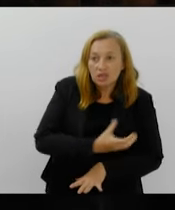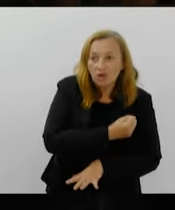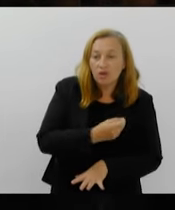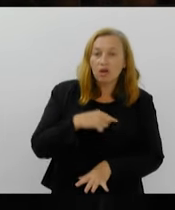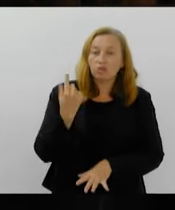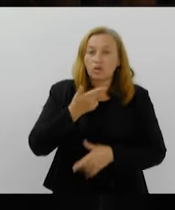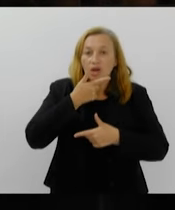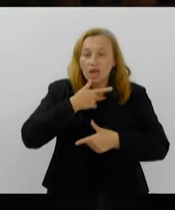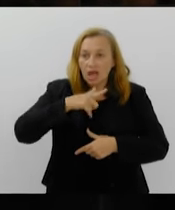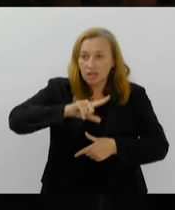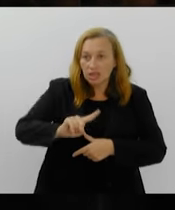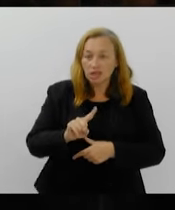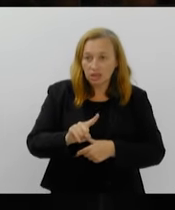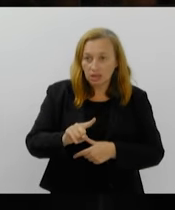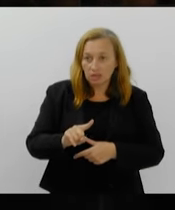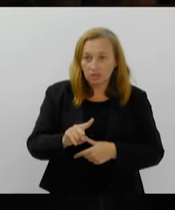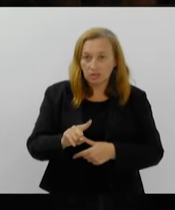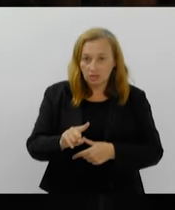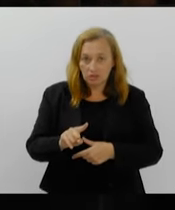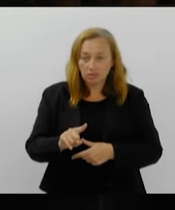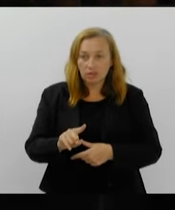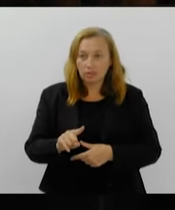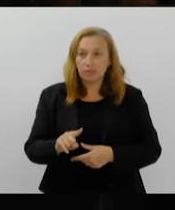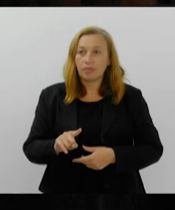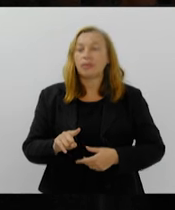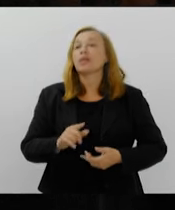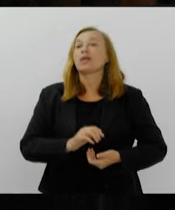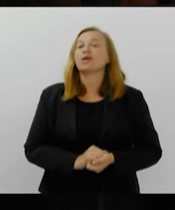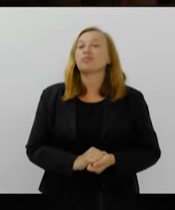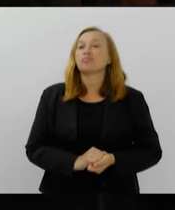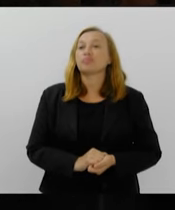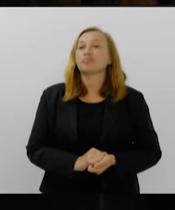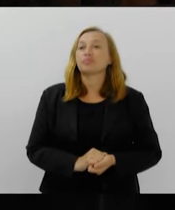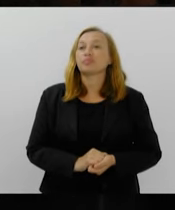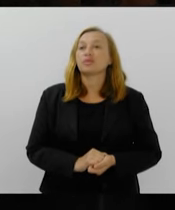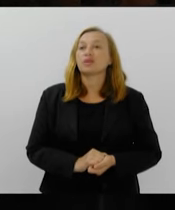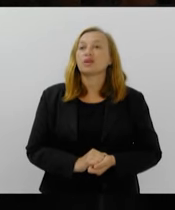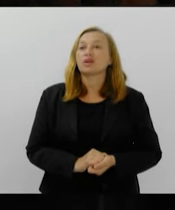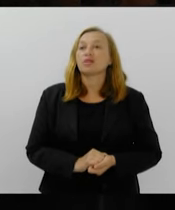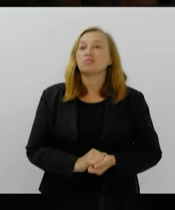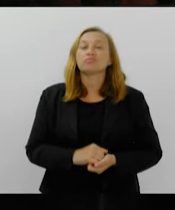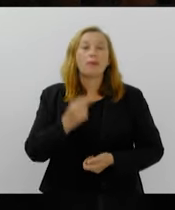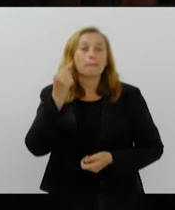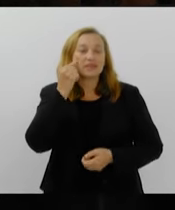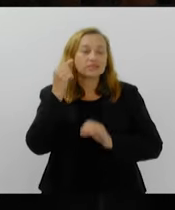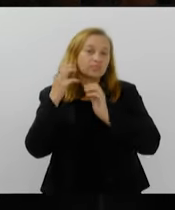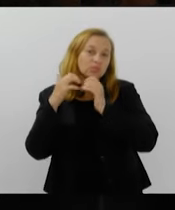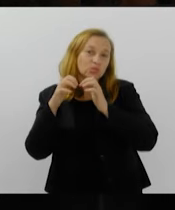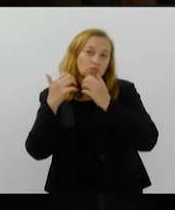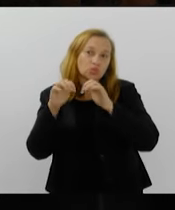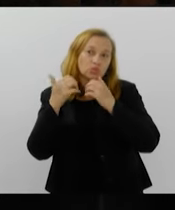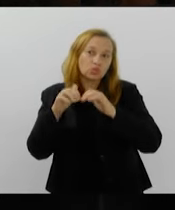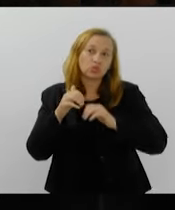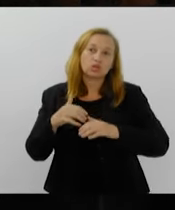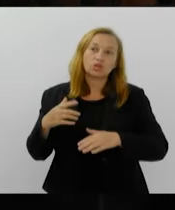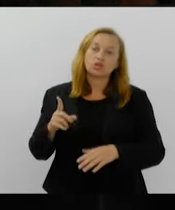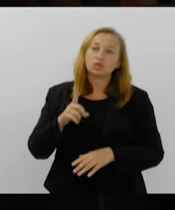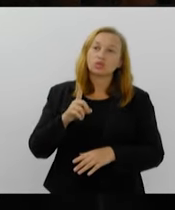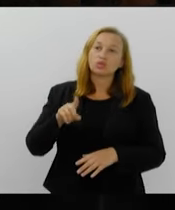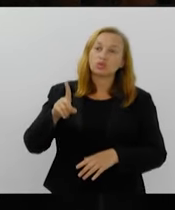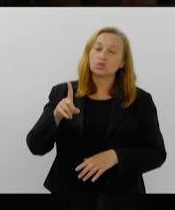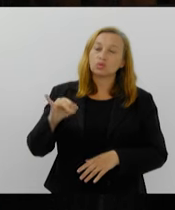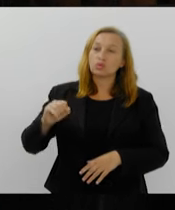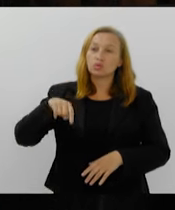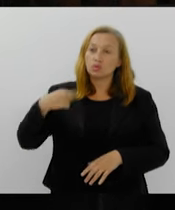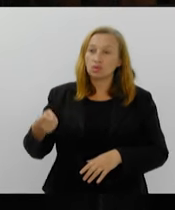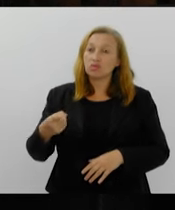idioma o nosso vernáculo eu faço aqui uma reflexão que nos próximos dias haverá